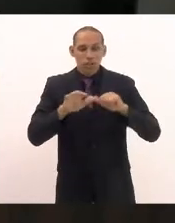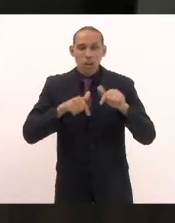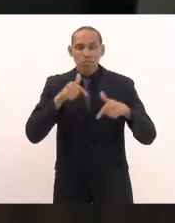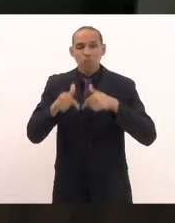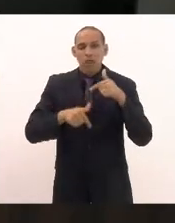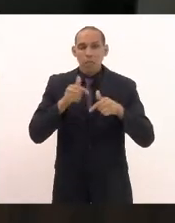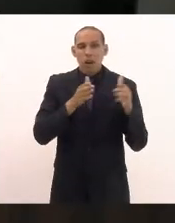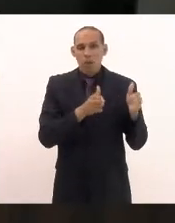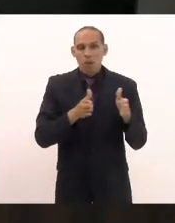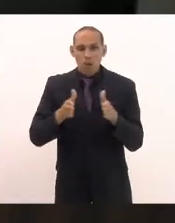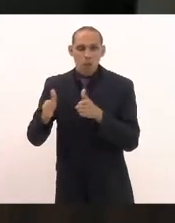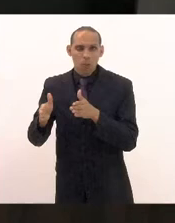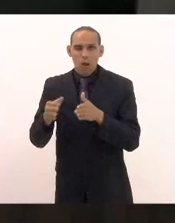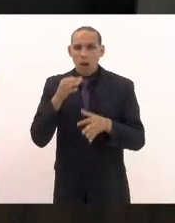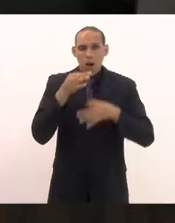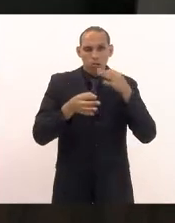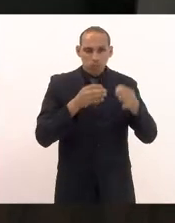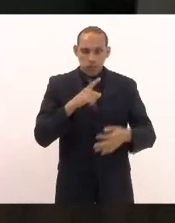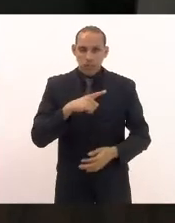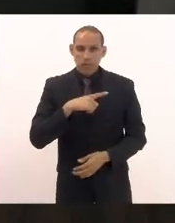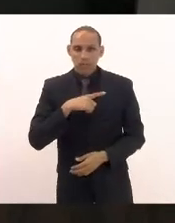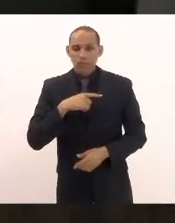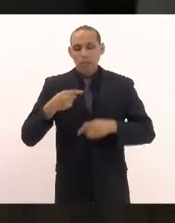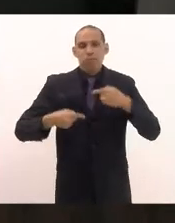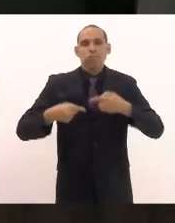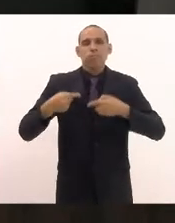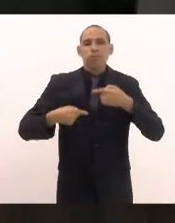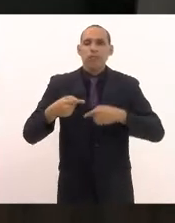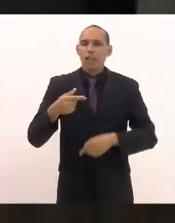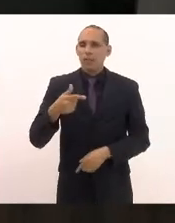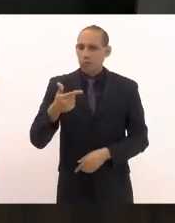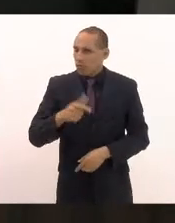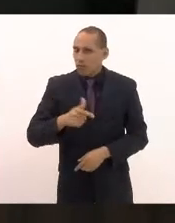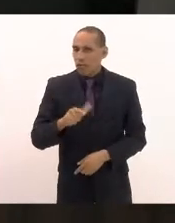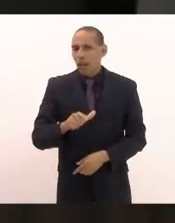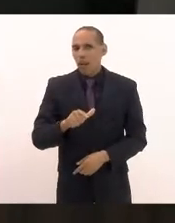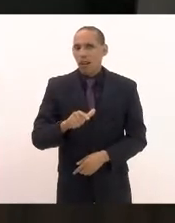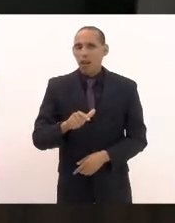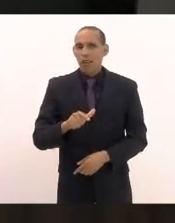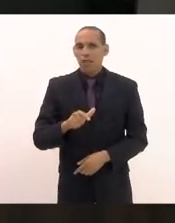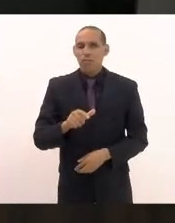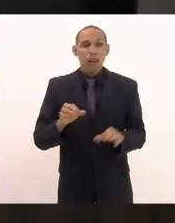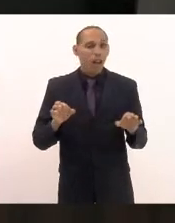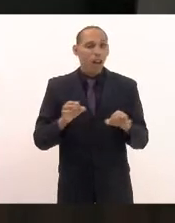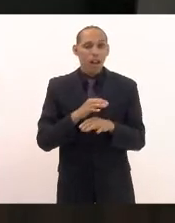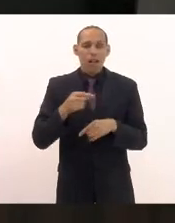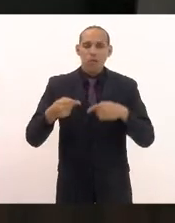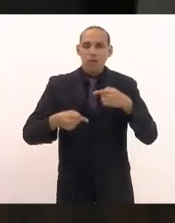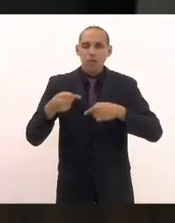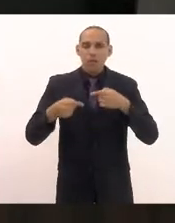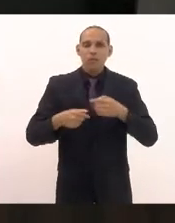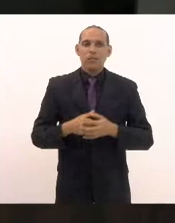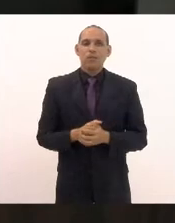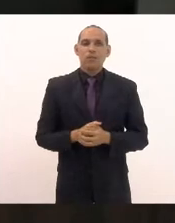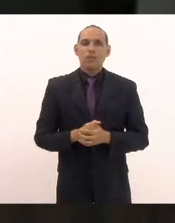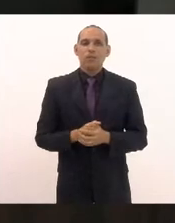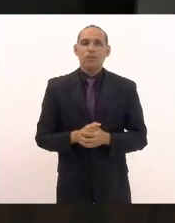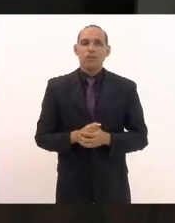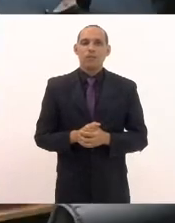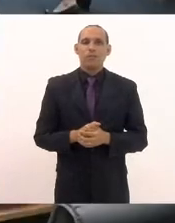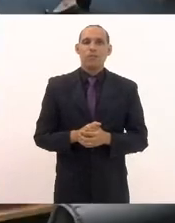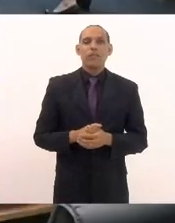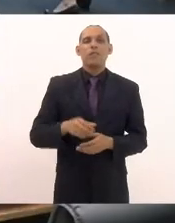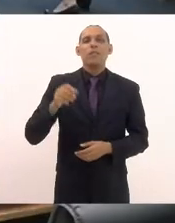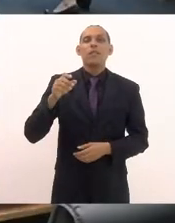ordem com os pareceres emitidos. Em discussão, não havendo quem queira discutir, encerrada a discussão. Para discutir, presidente. Para